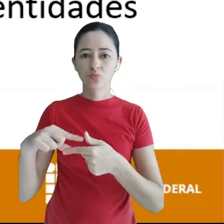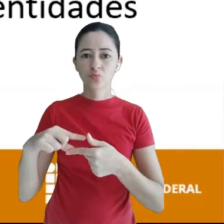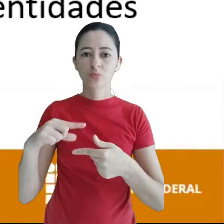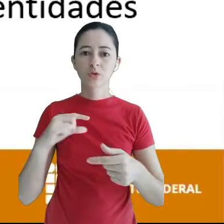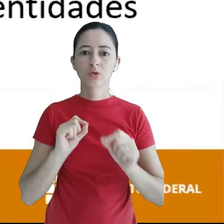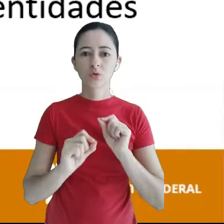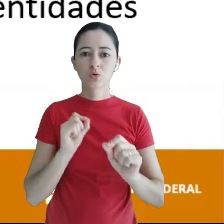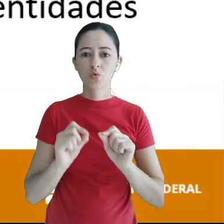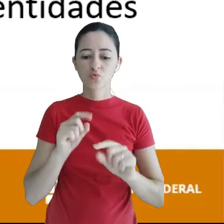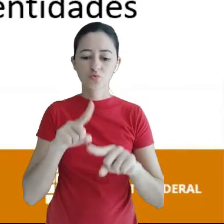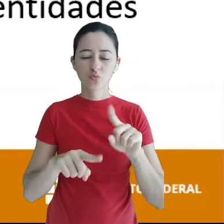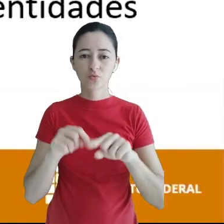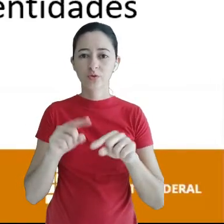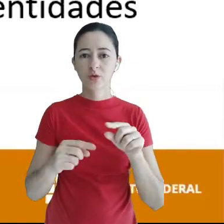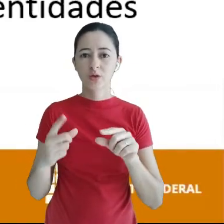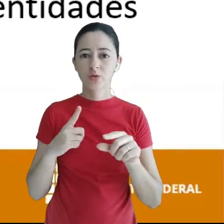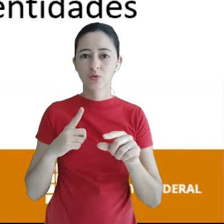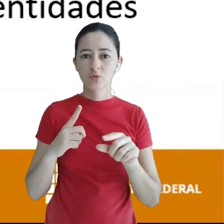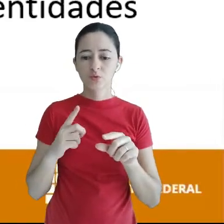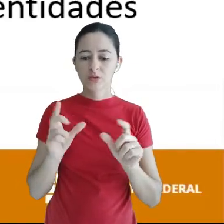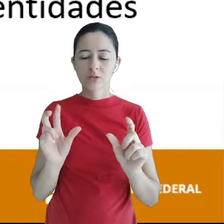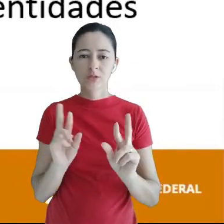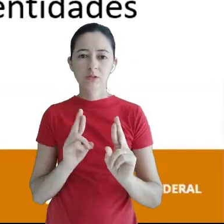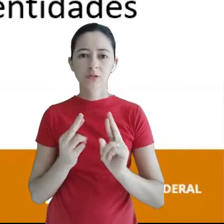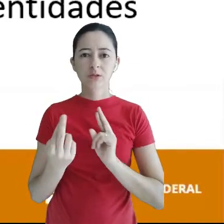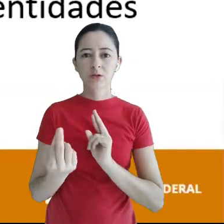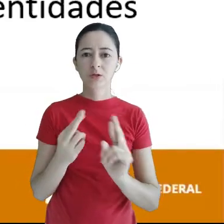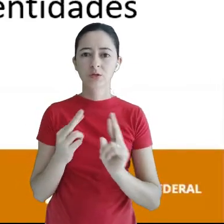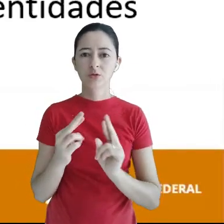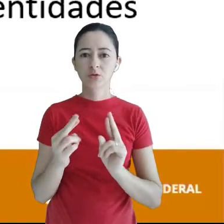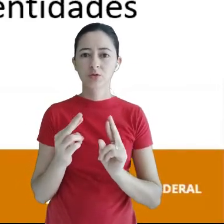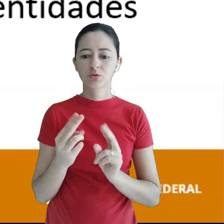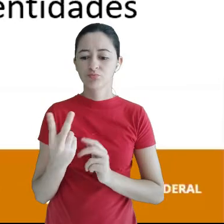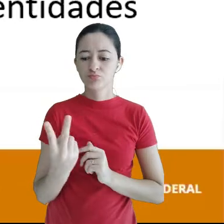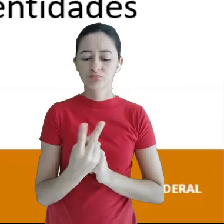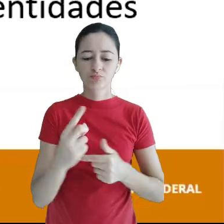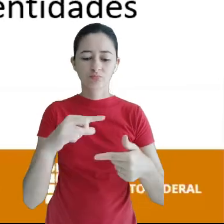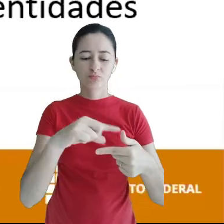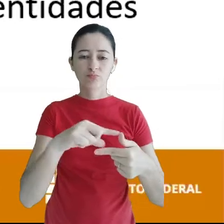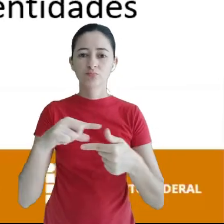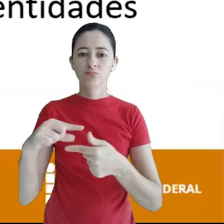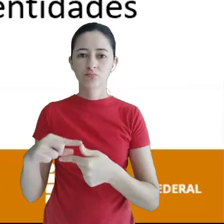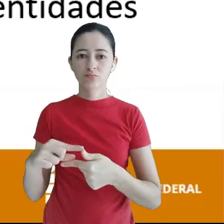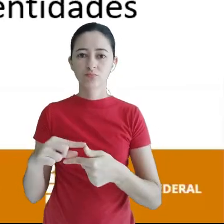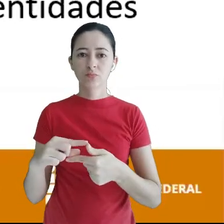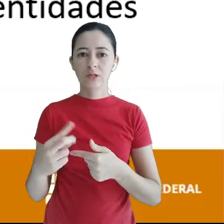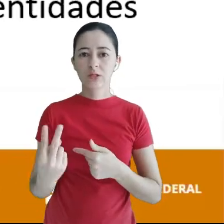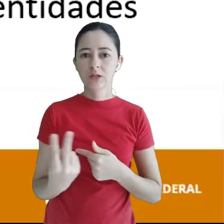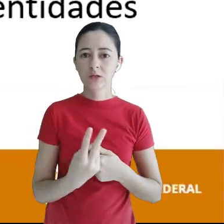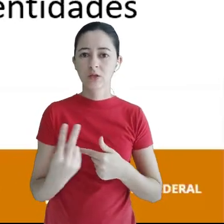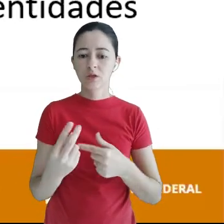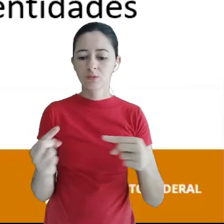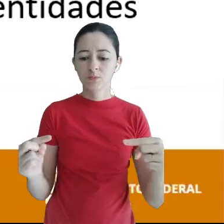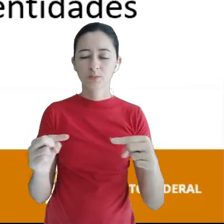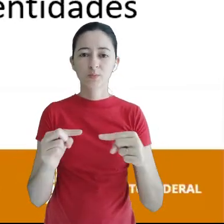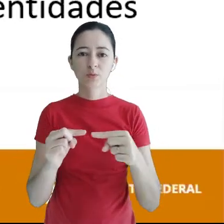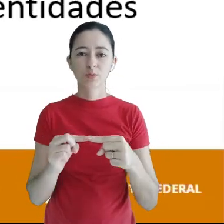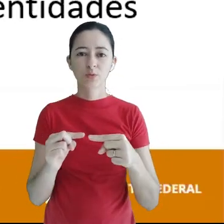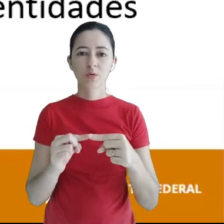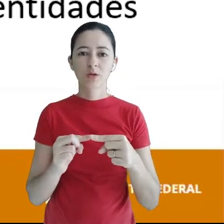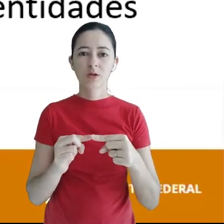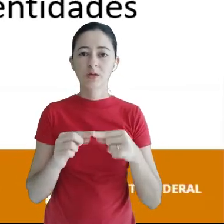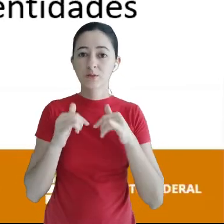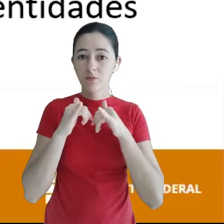compõem a realidade se relacionam. O relacionamento entre duas entidades significa que os dados de uma tabela